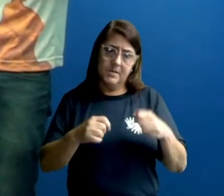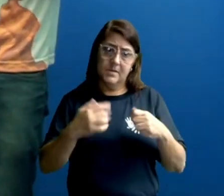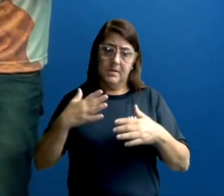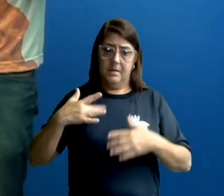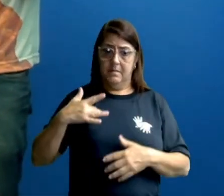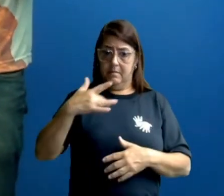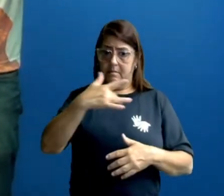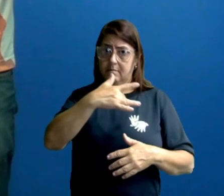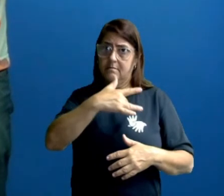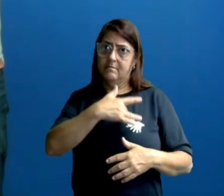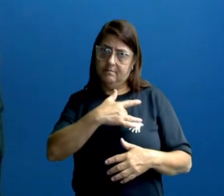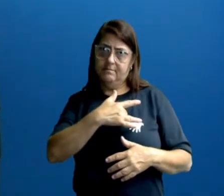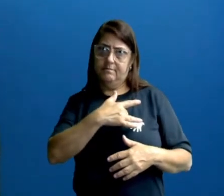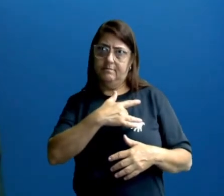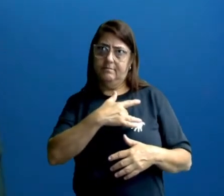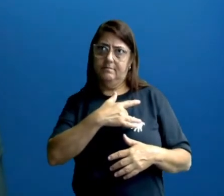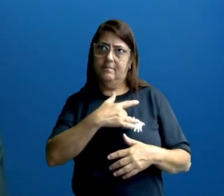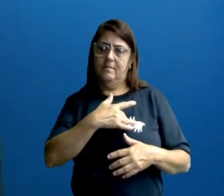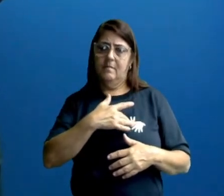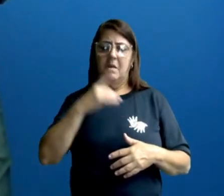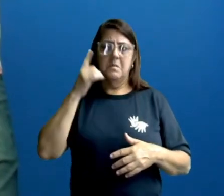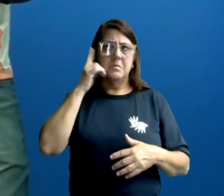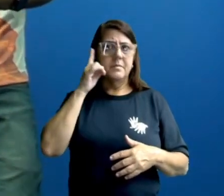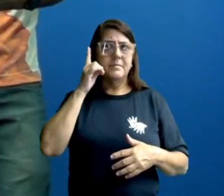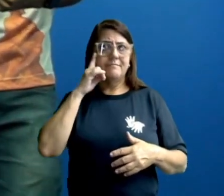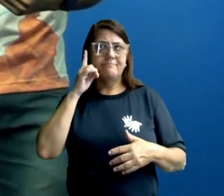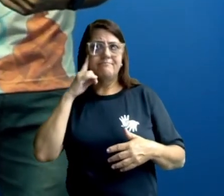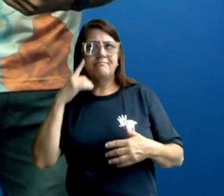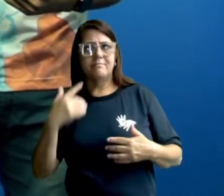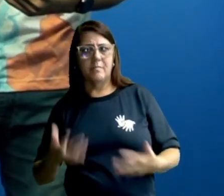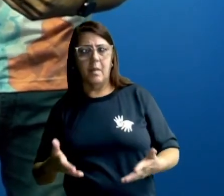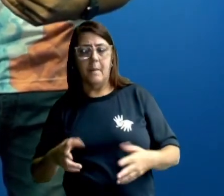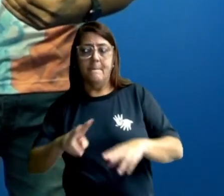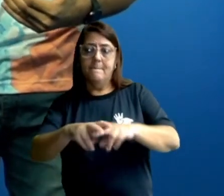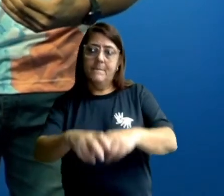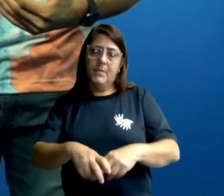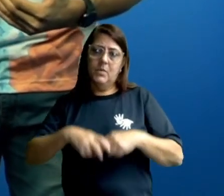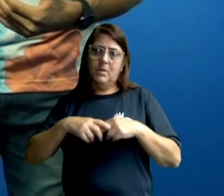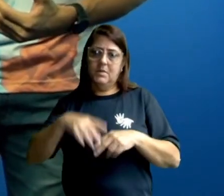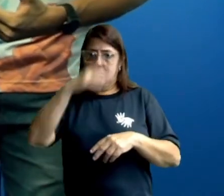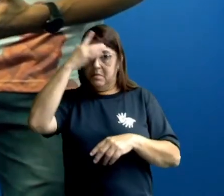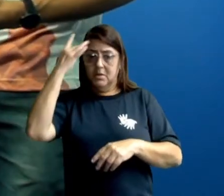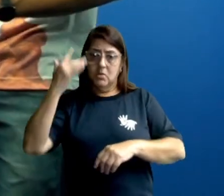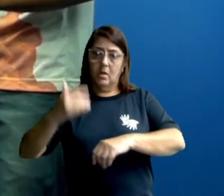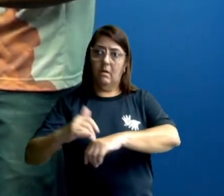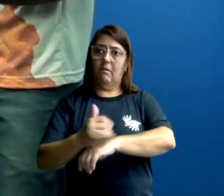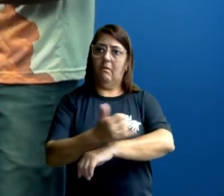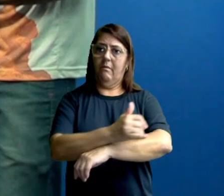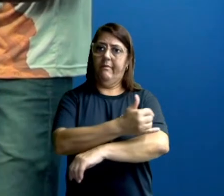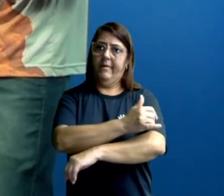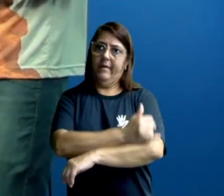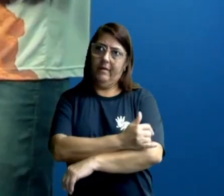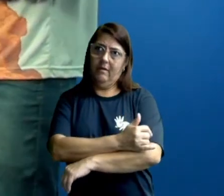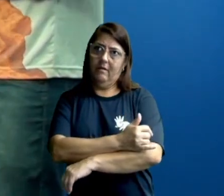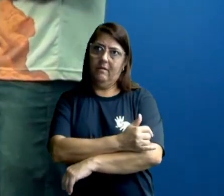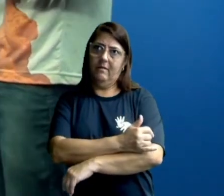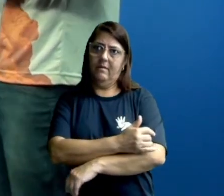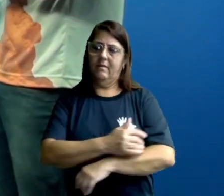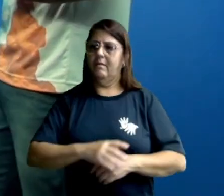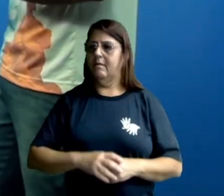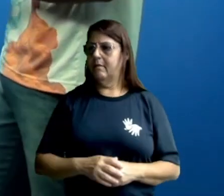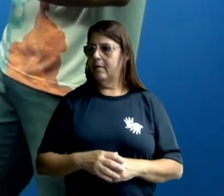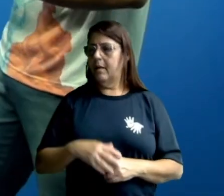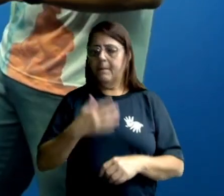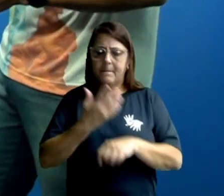necessária para o dia, tá certo? Para o seu dia a dia e por isso são sedentários, tá certo? E